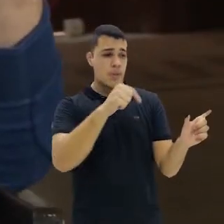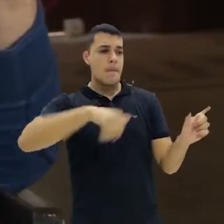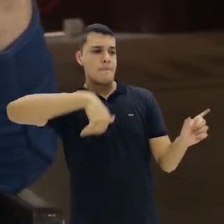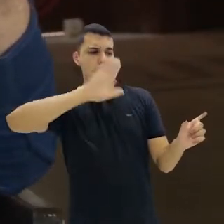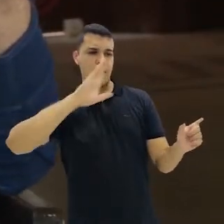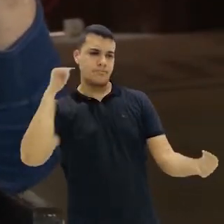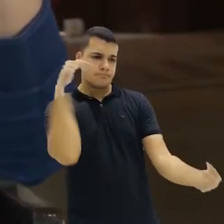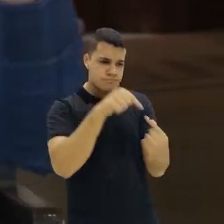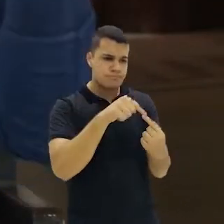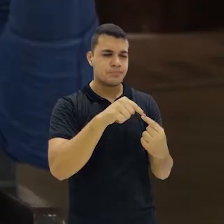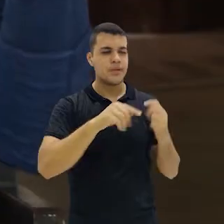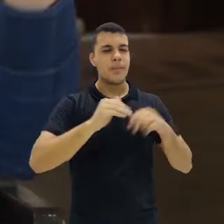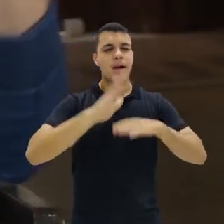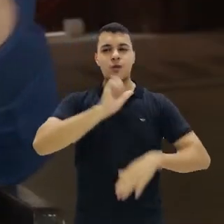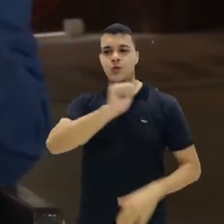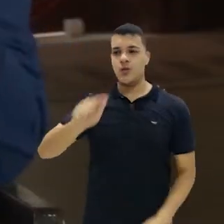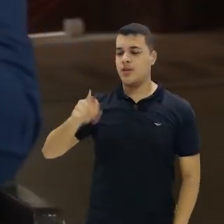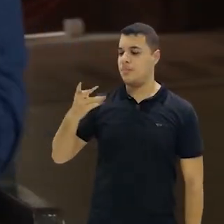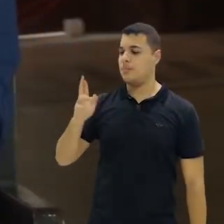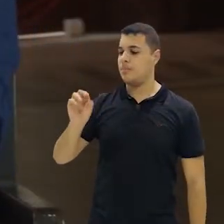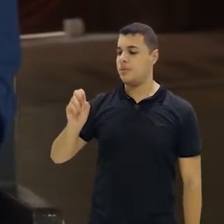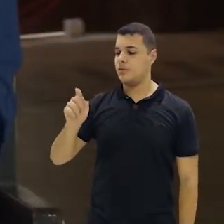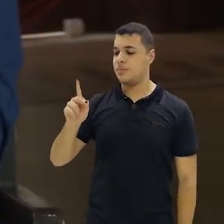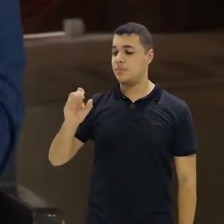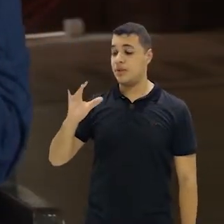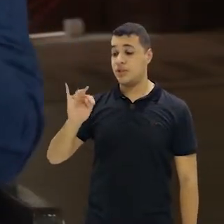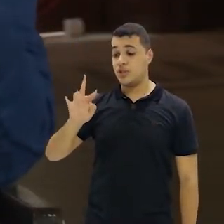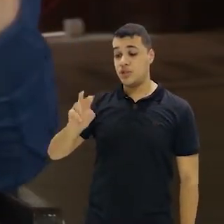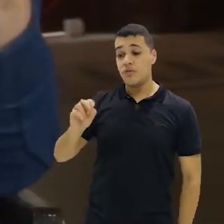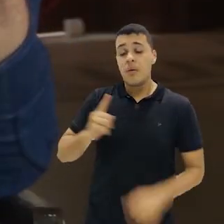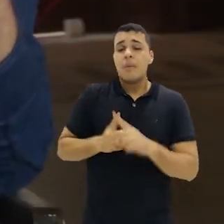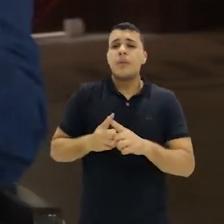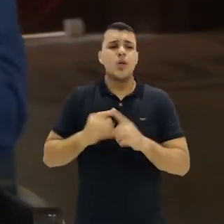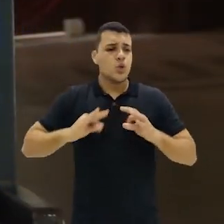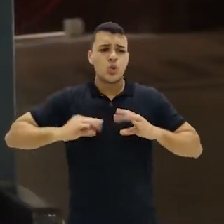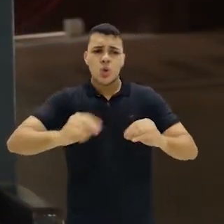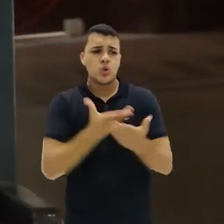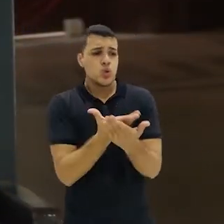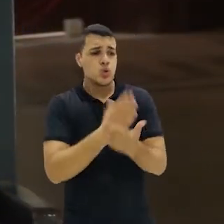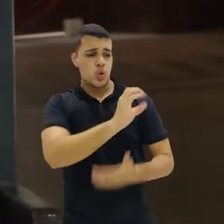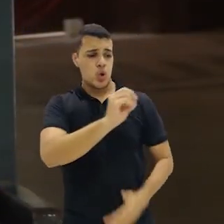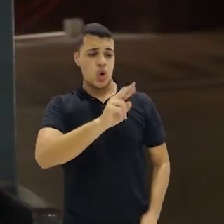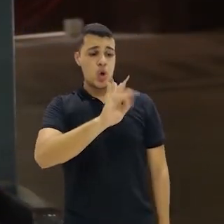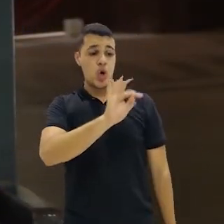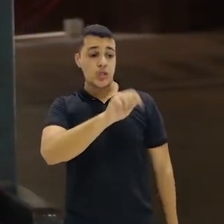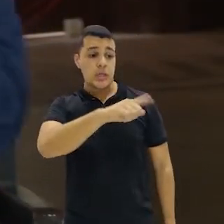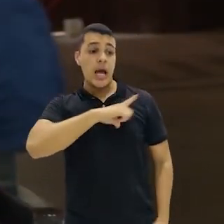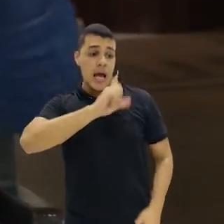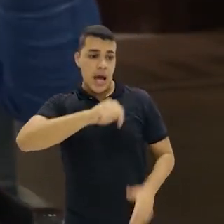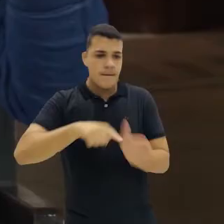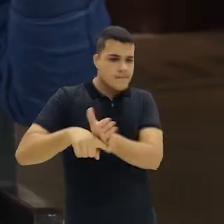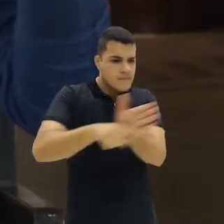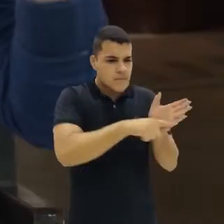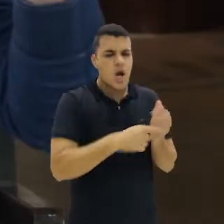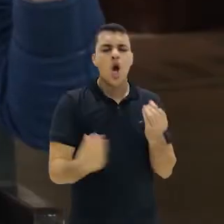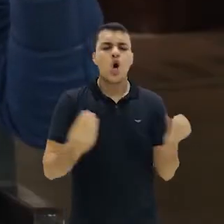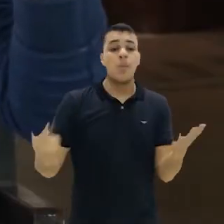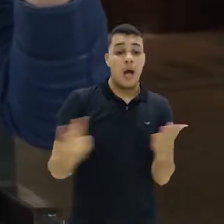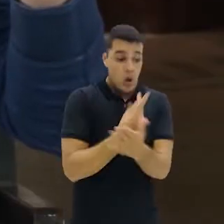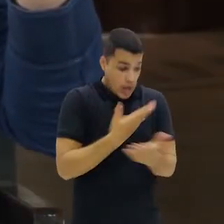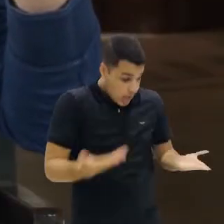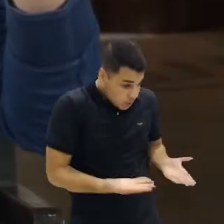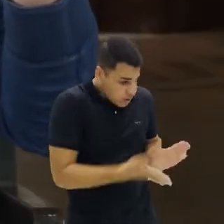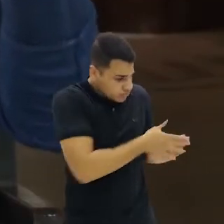os estudos de coortes são estudos longitudinais e, portanto, são estudos prospectivos. Eles partem